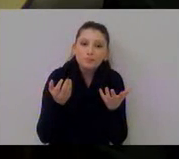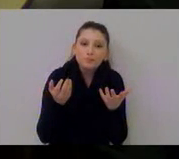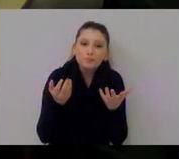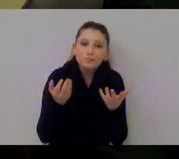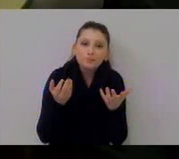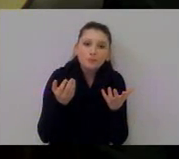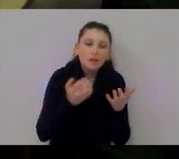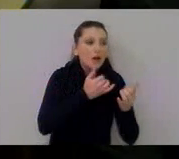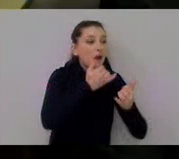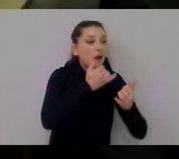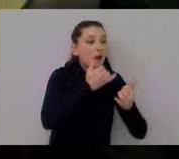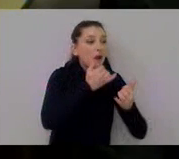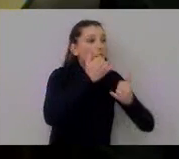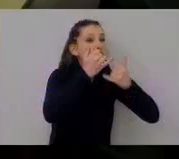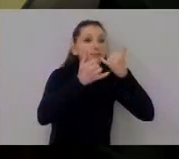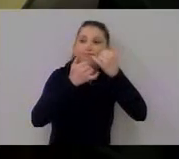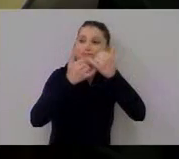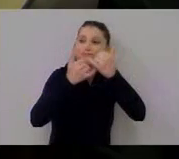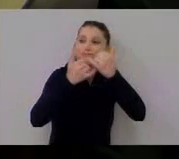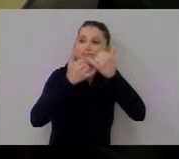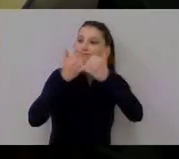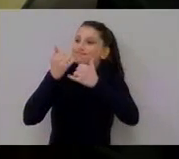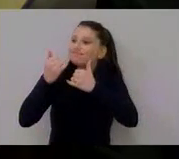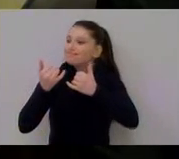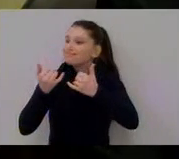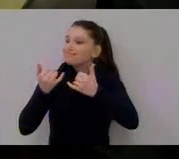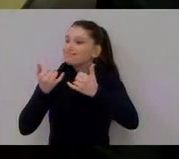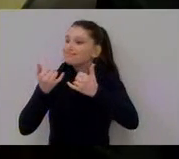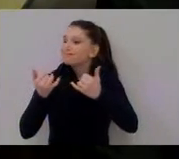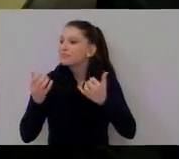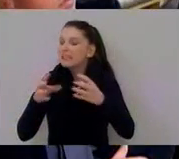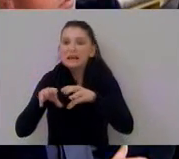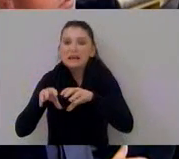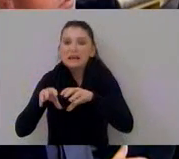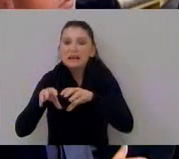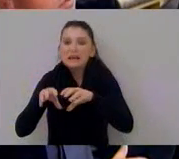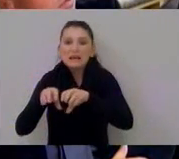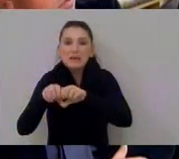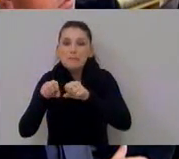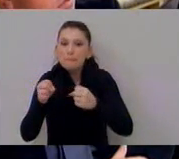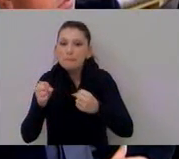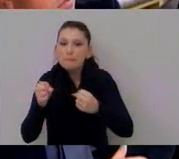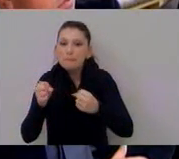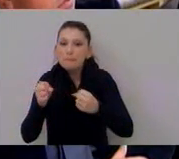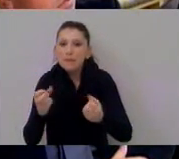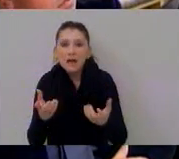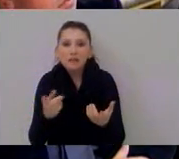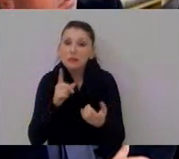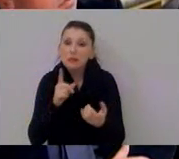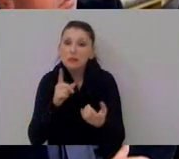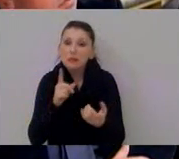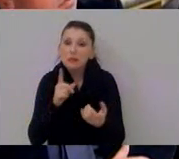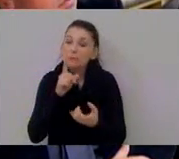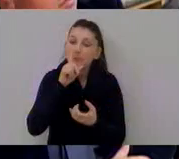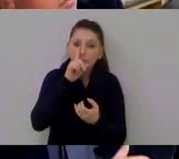estragados, e estão levando um pouco de risco para nossas crianças.